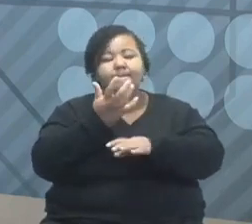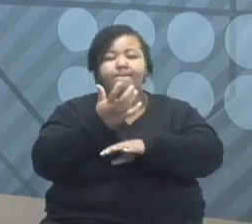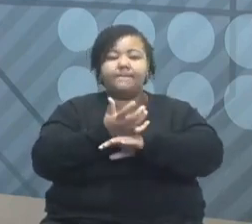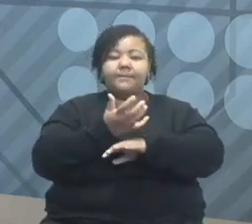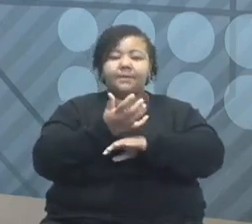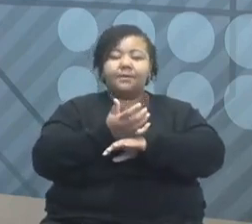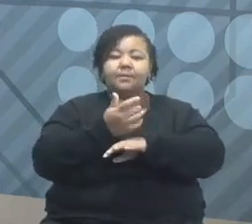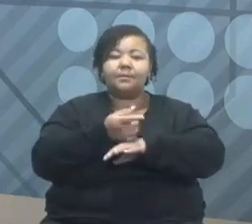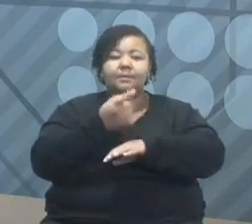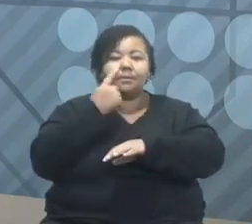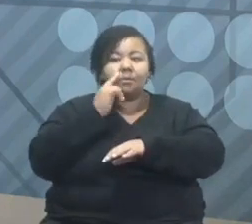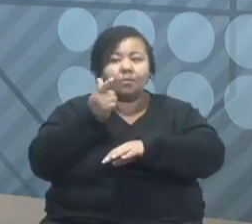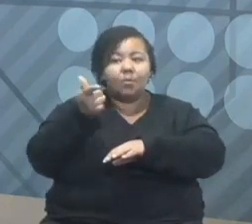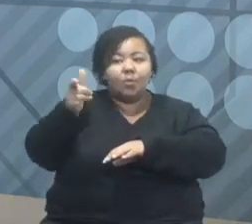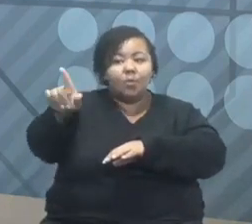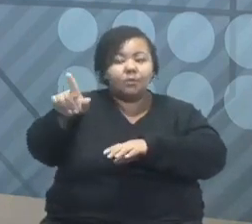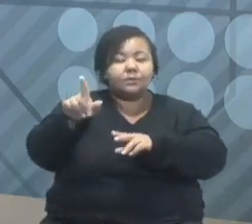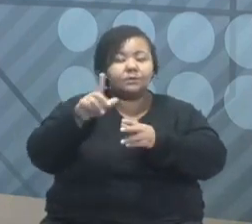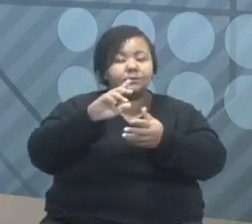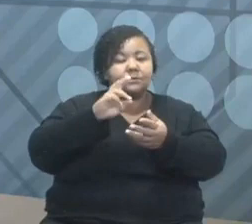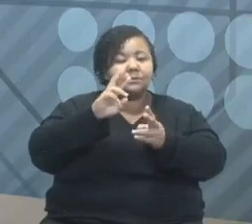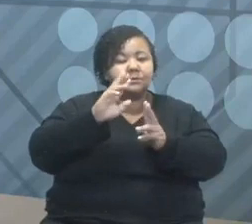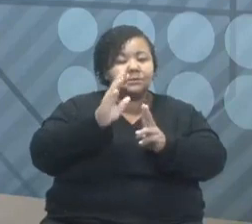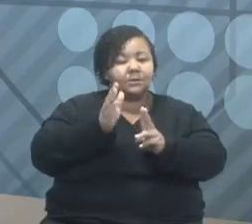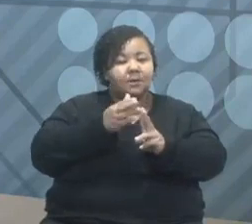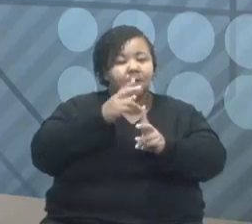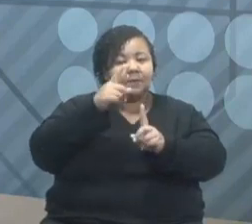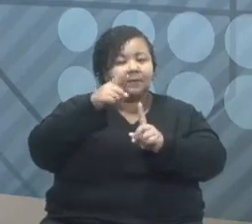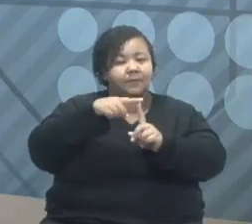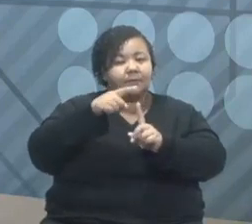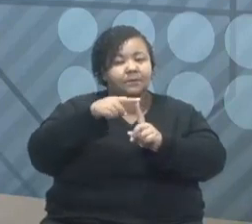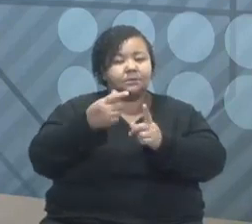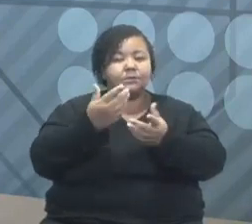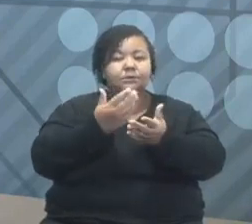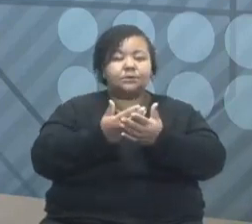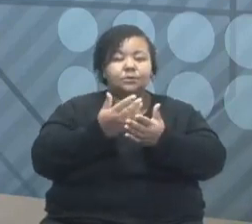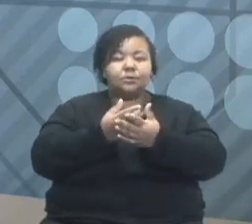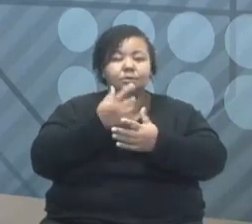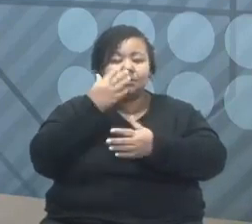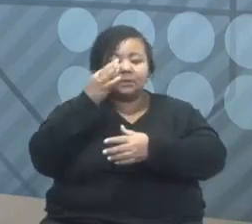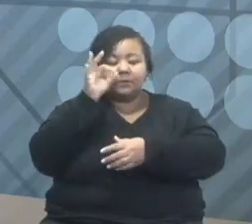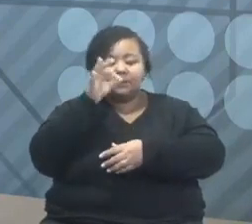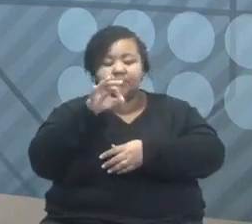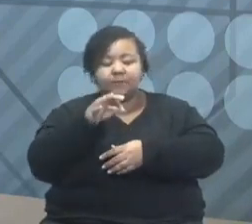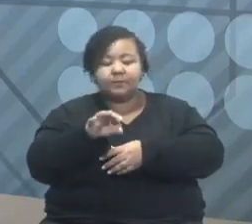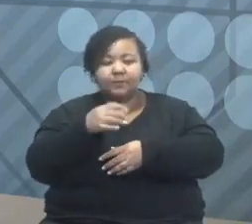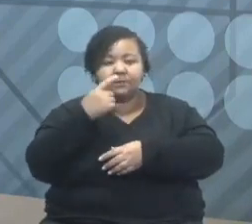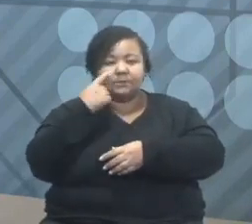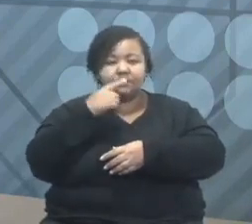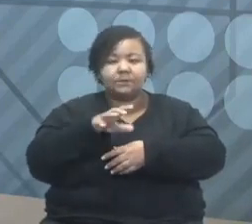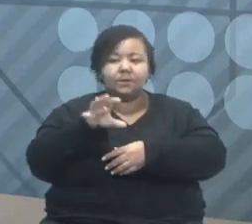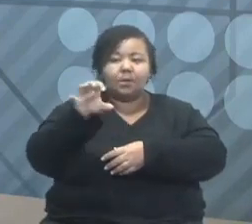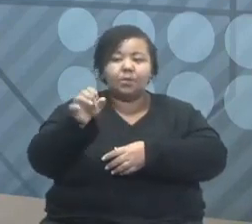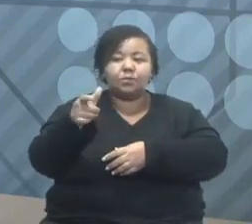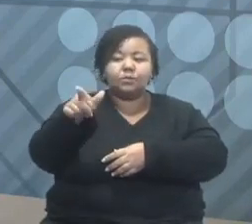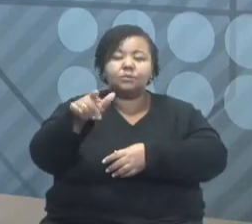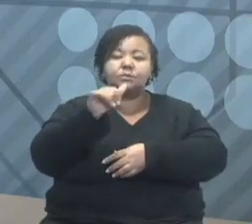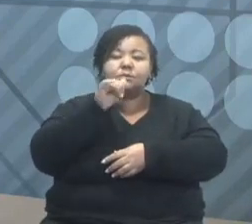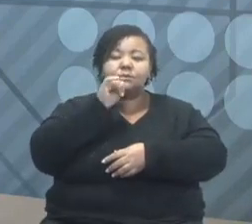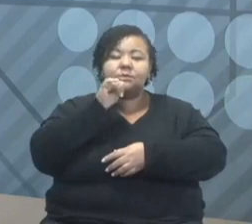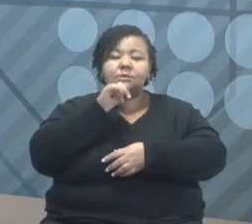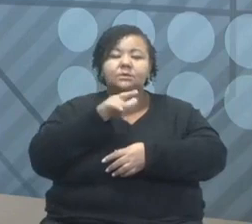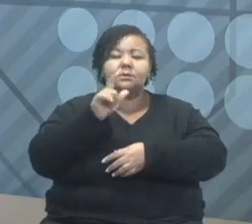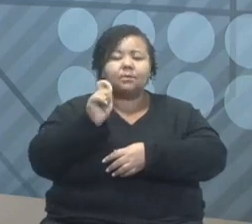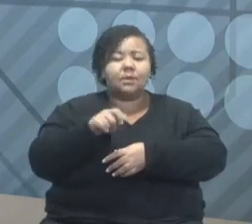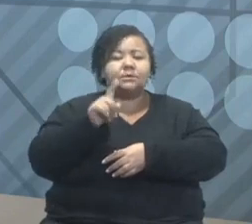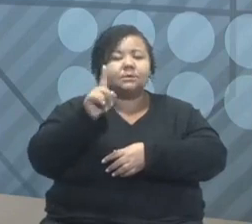complementares, busque outros referenciais, estude, verifique. Você vai ver, anotar também, se você pegar outras situações, que a anotação pode